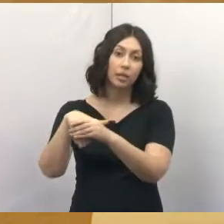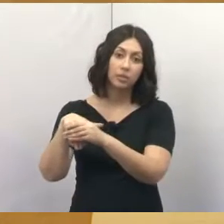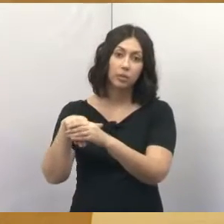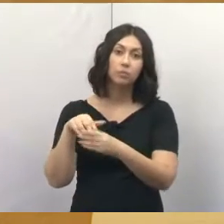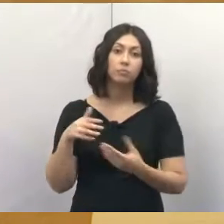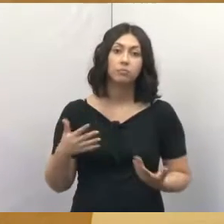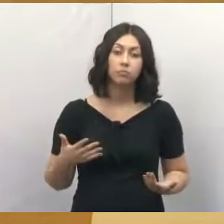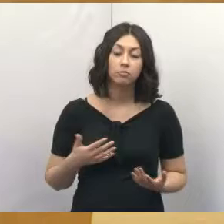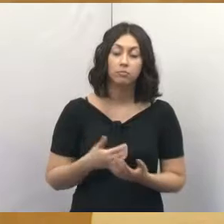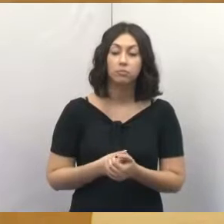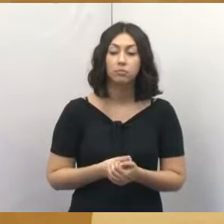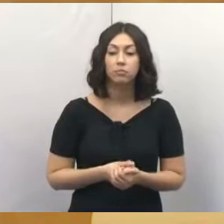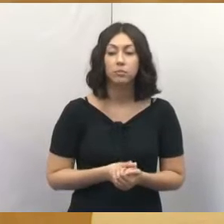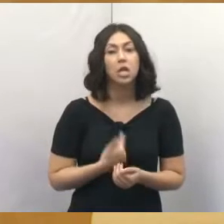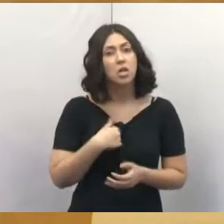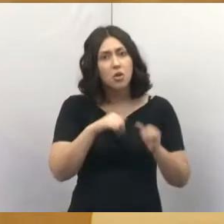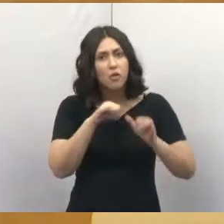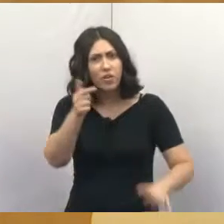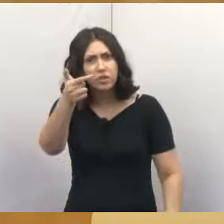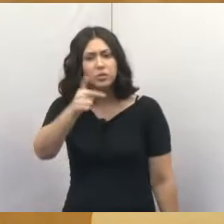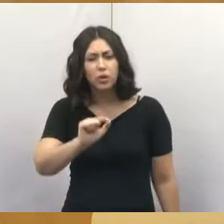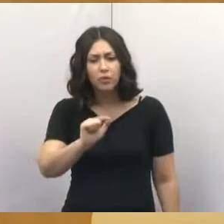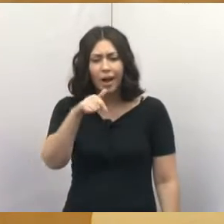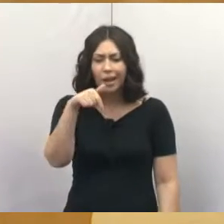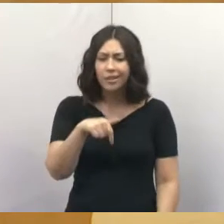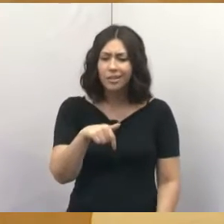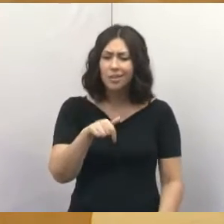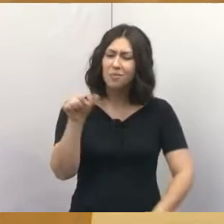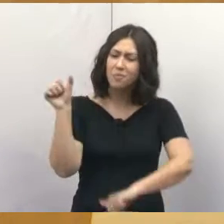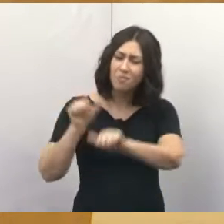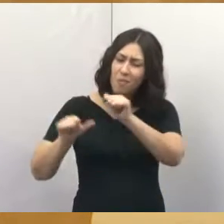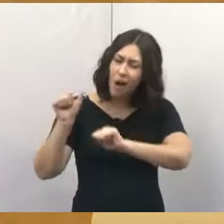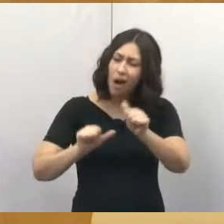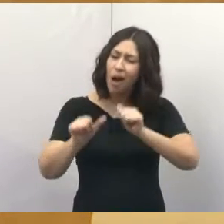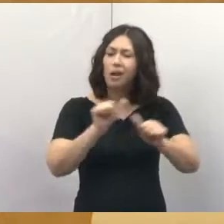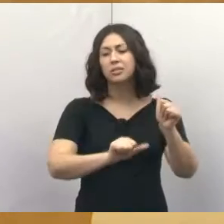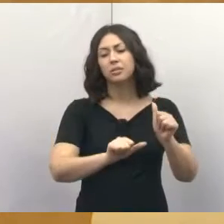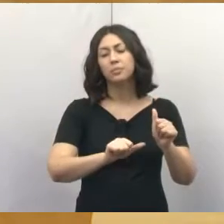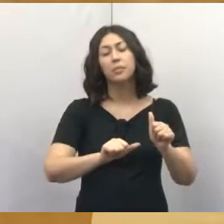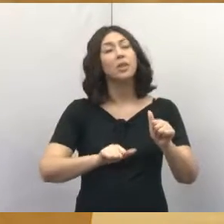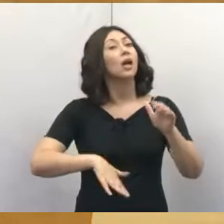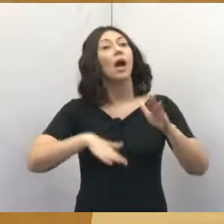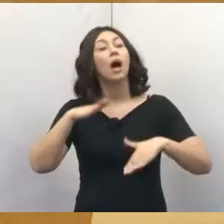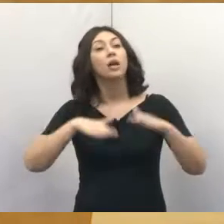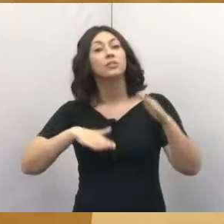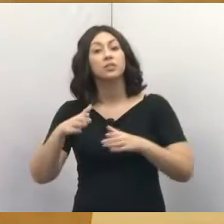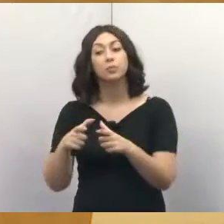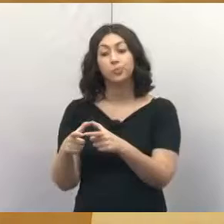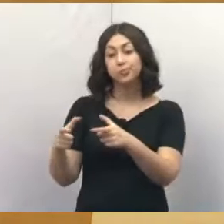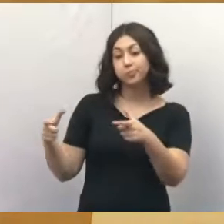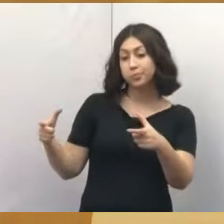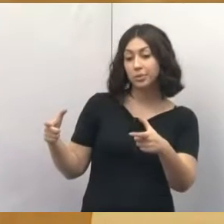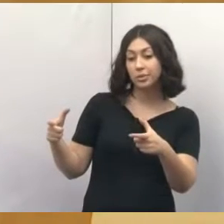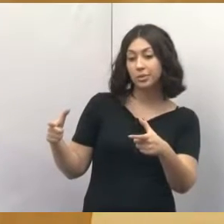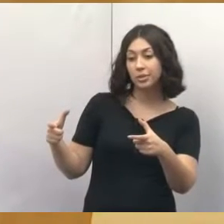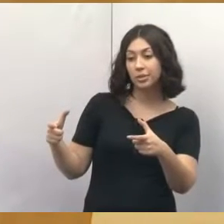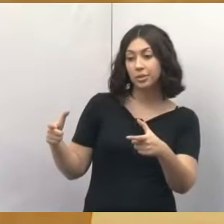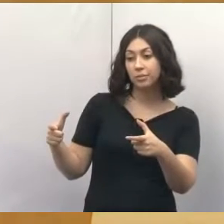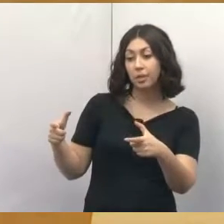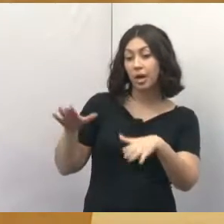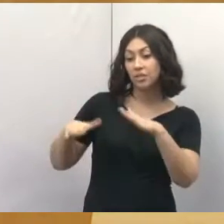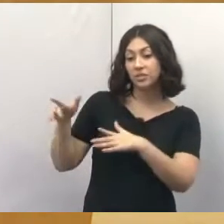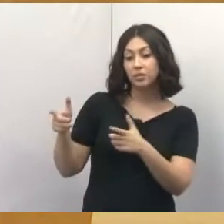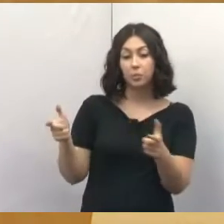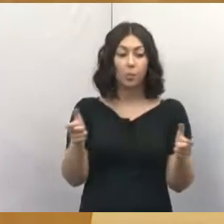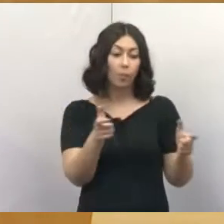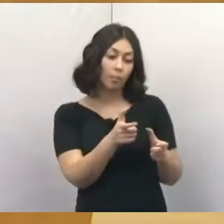projeto. E repito aqui, essa casa muda muito, não é? Às vezes se tem maioria, o vereador compõe a maioria, às